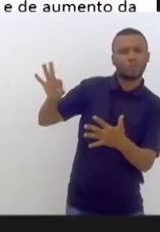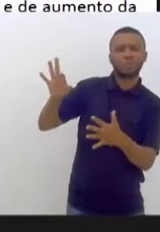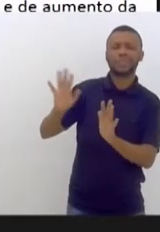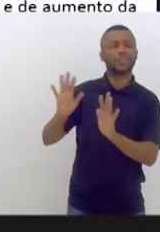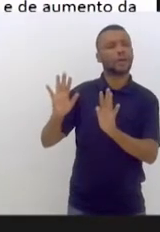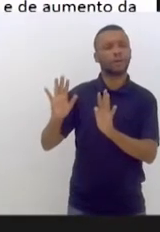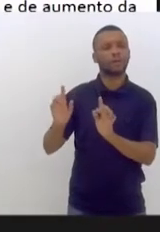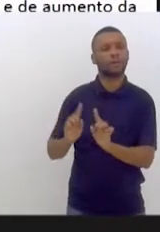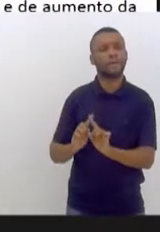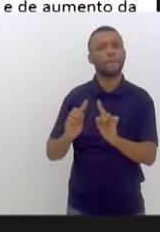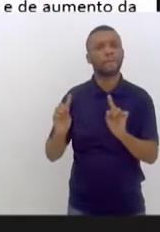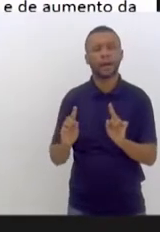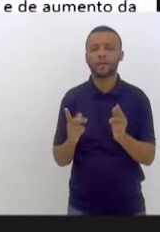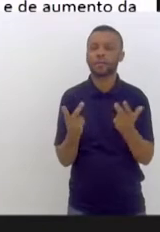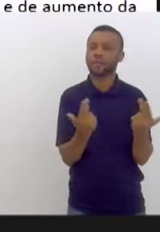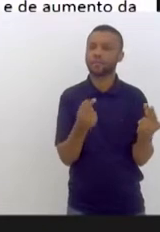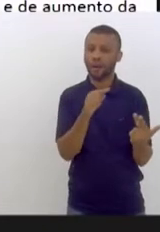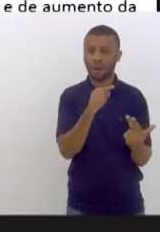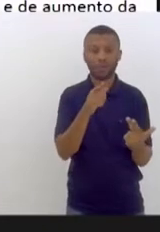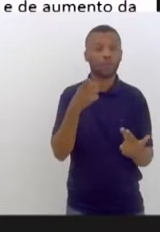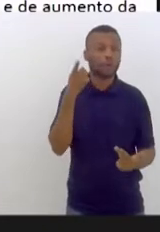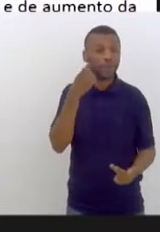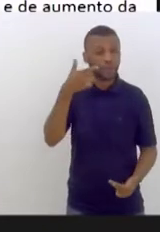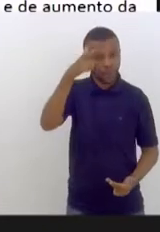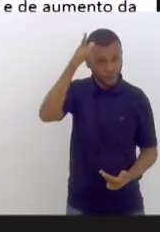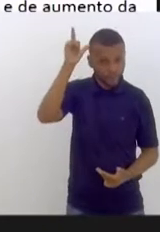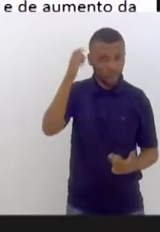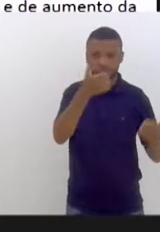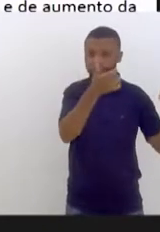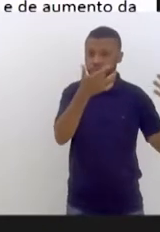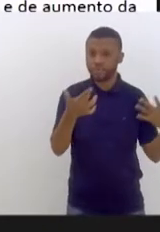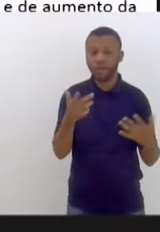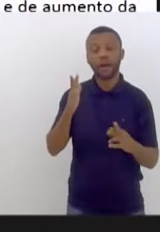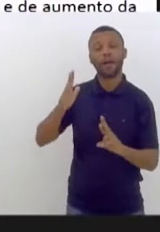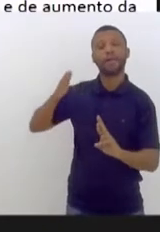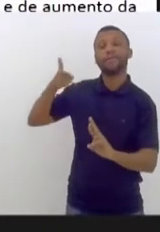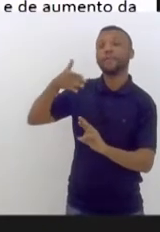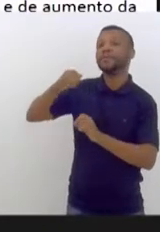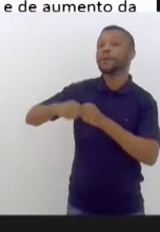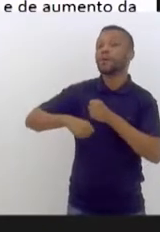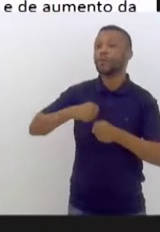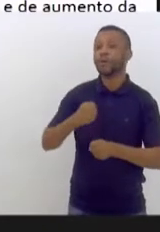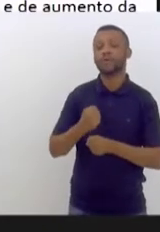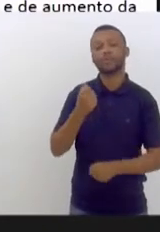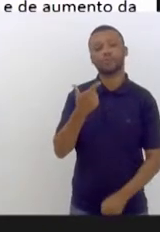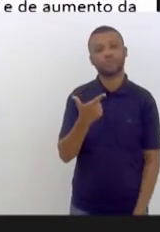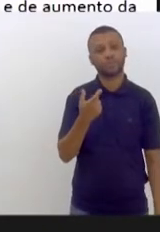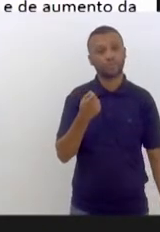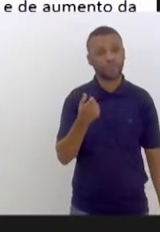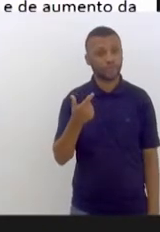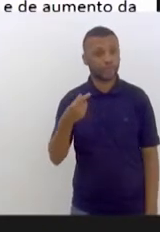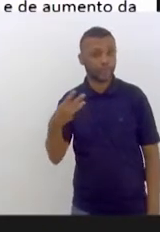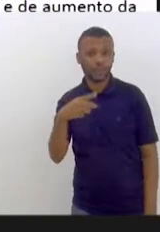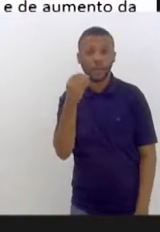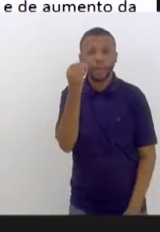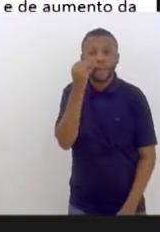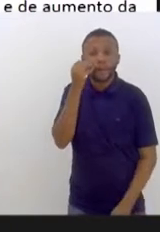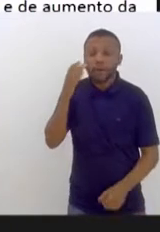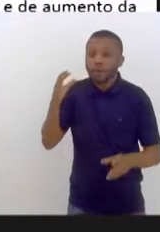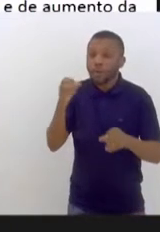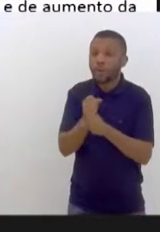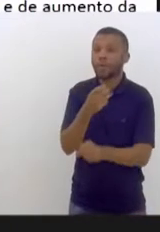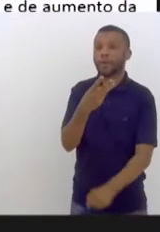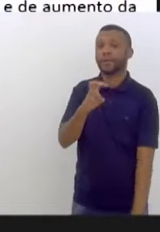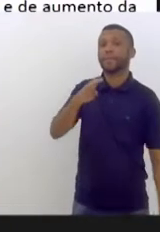mas, conforme o deputado Luiz Paulo falou, para o ano de 2023, se temos uma previsão de 45 bilhões de arrecadação